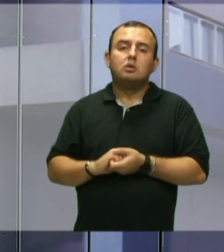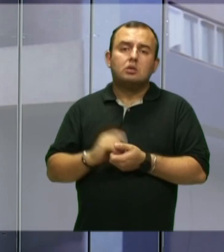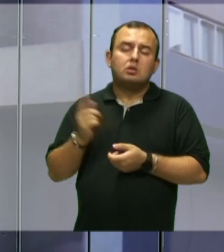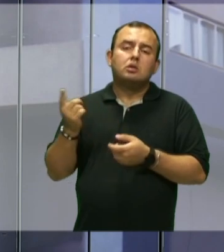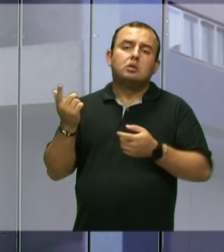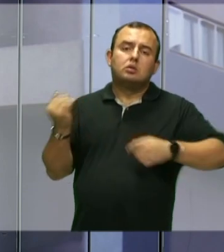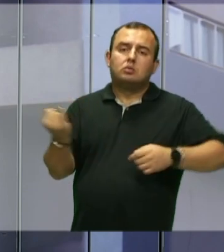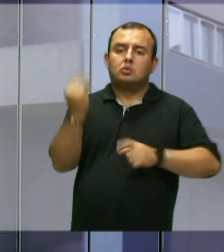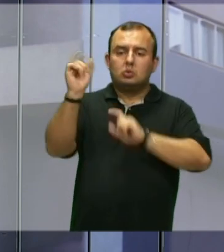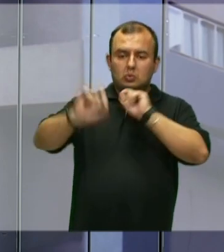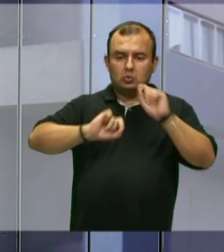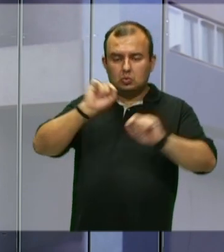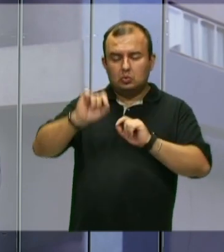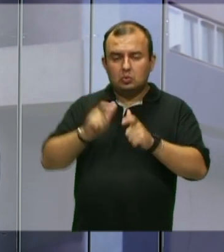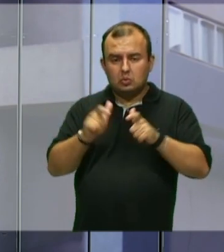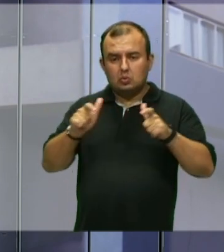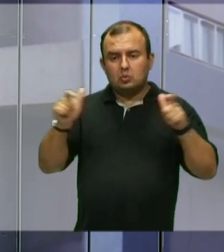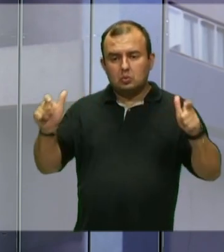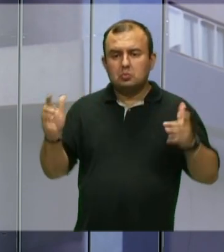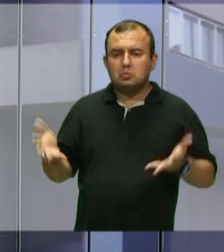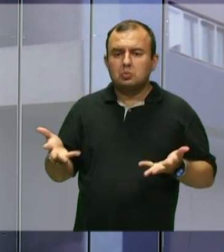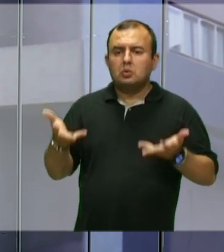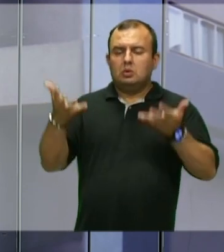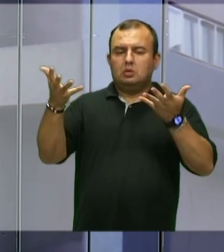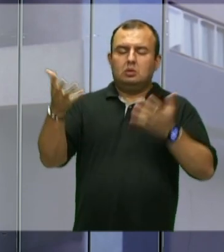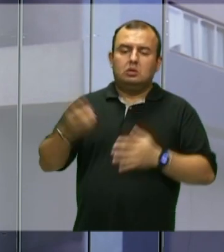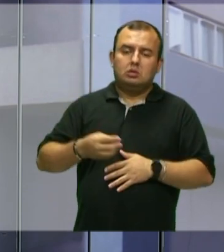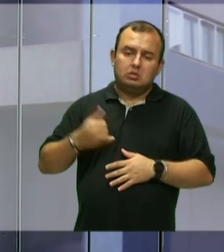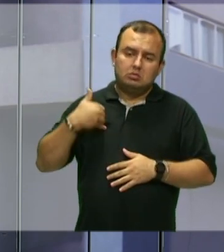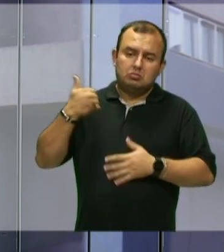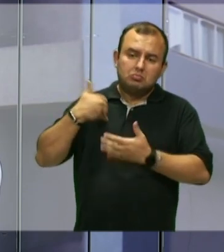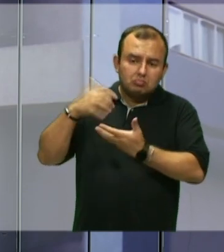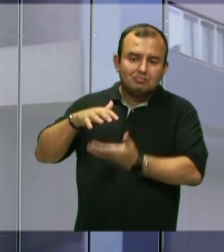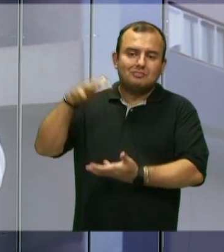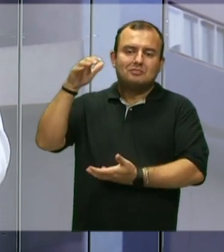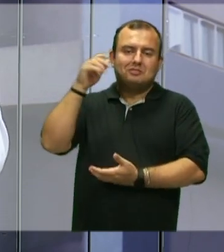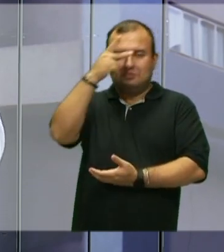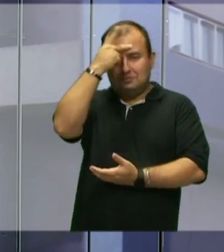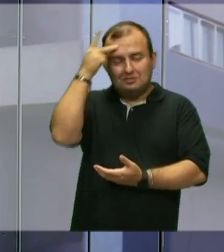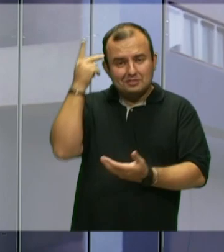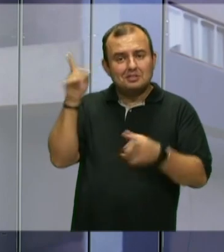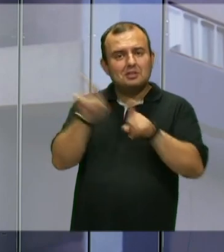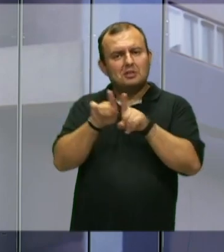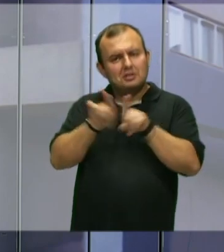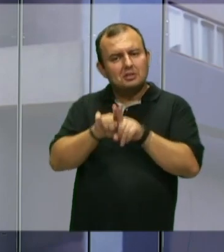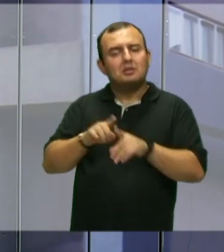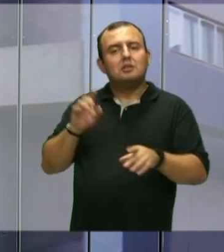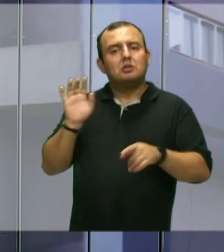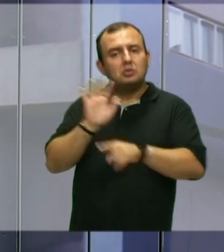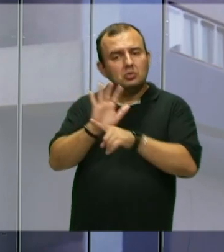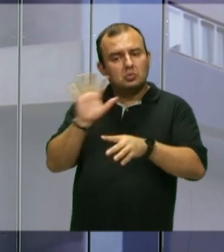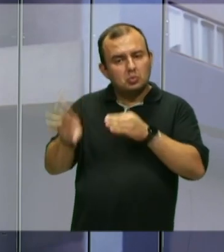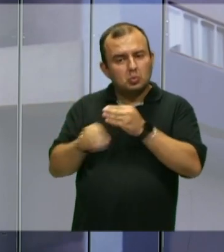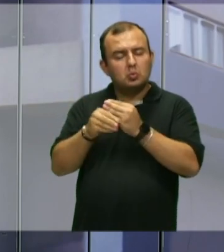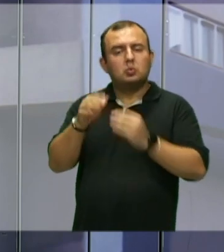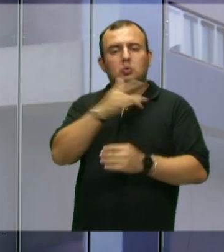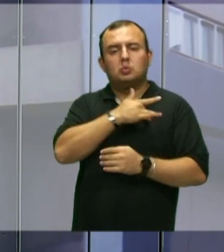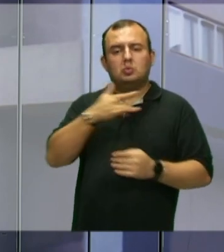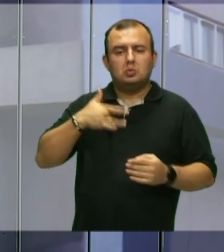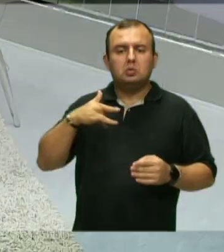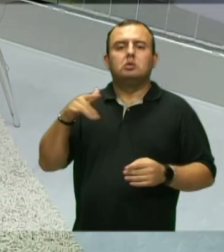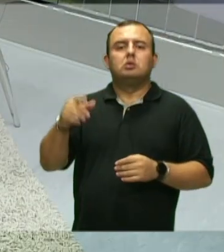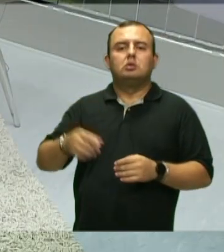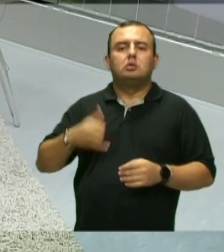qualquer coisa, é aumentar a autoestima da nossa terceira idade e também contribuir com a saúde da